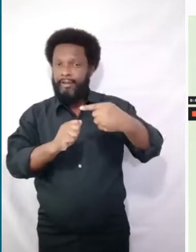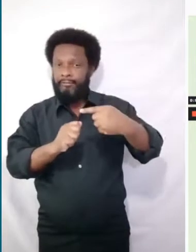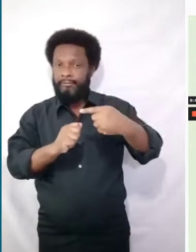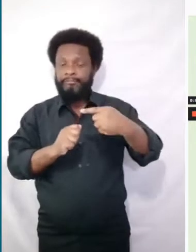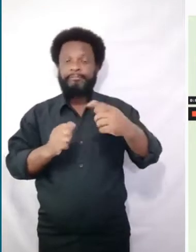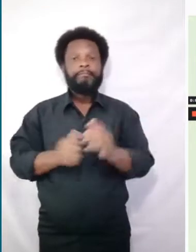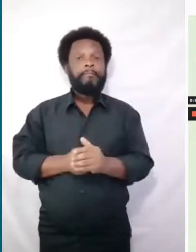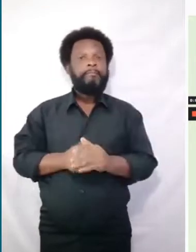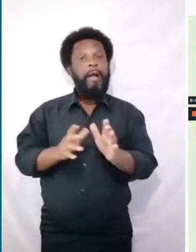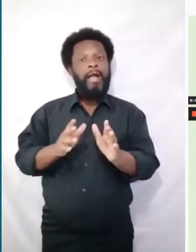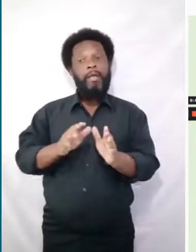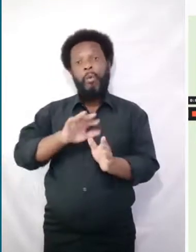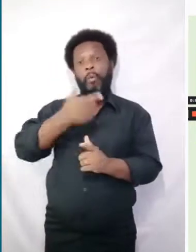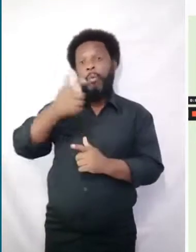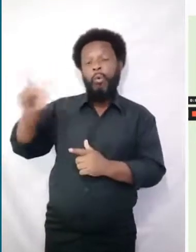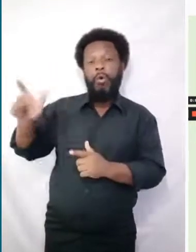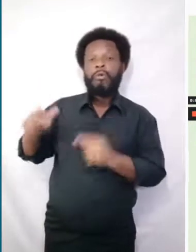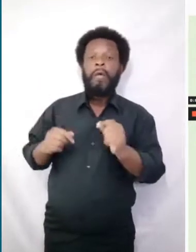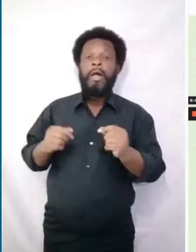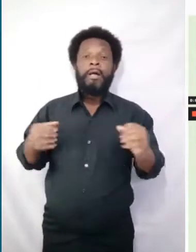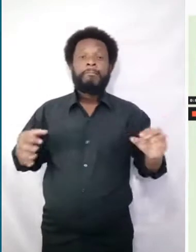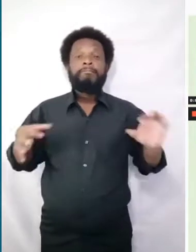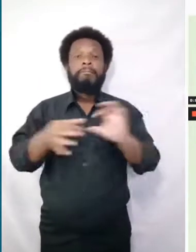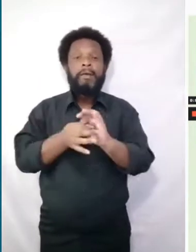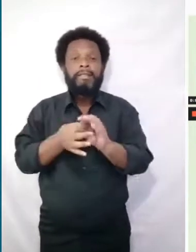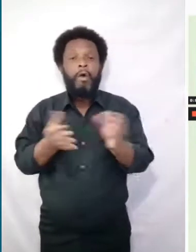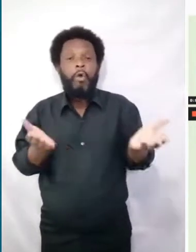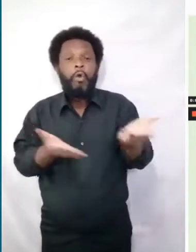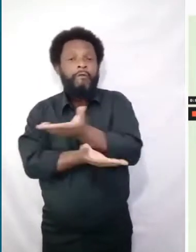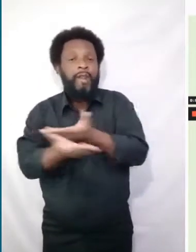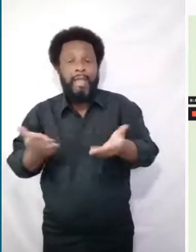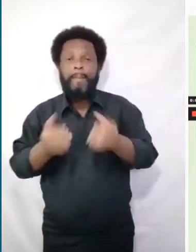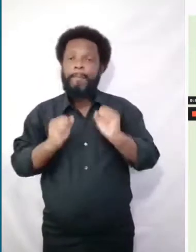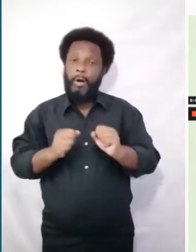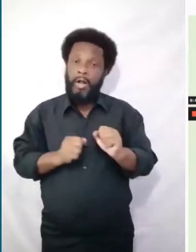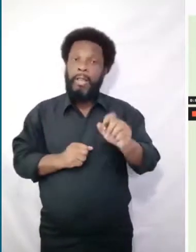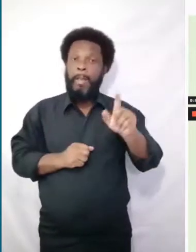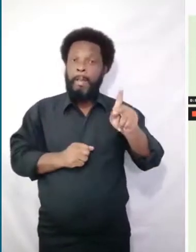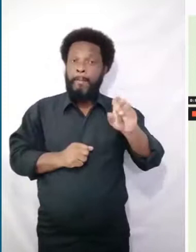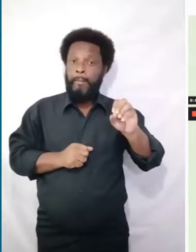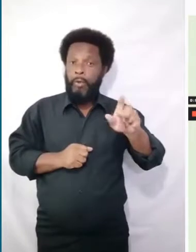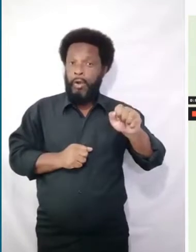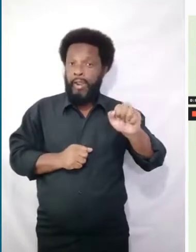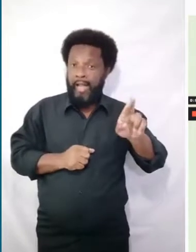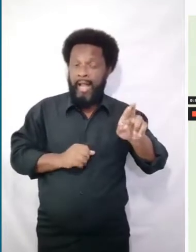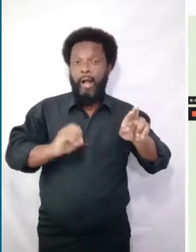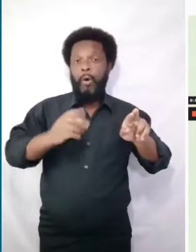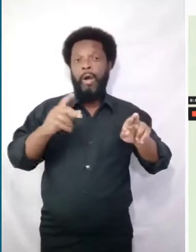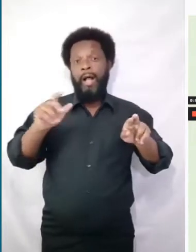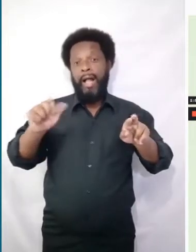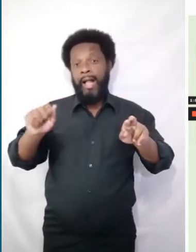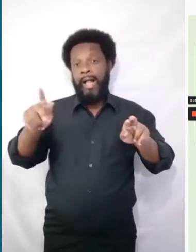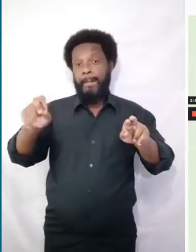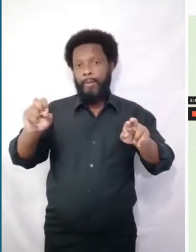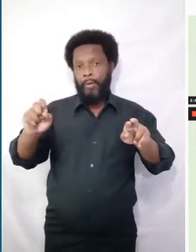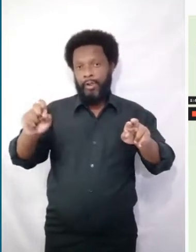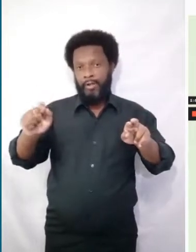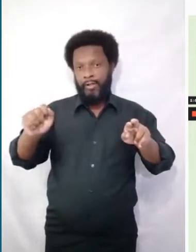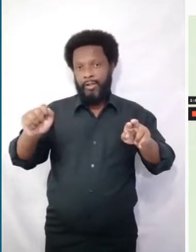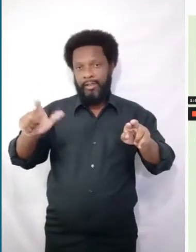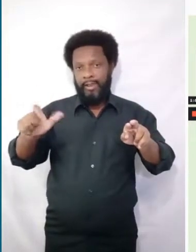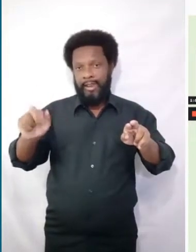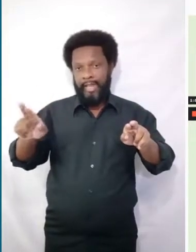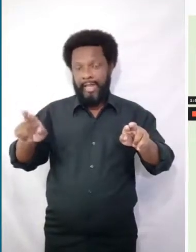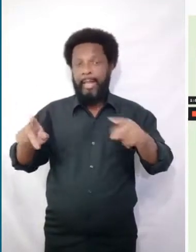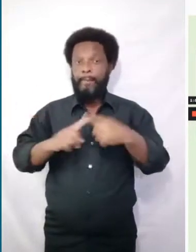ânion, certo? Então, toda ligação iônica ela é polar. Em contrapartida, a ligação covalente pode ser polar ou apolar. Ela vai ser